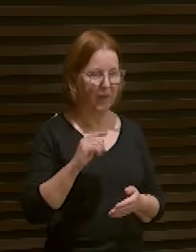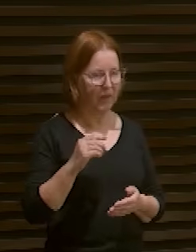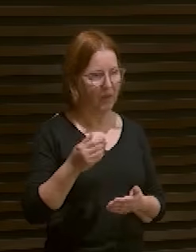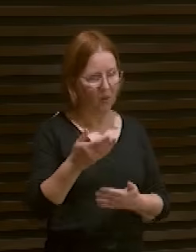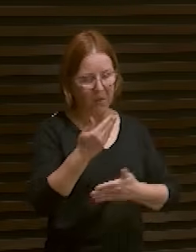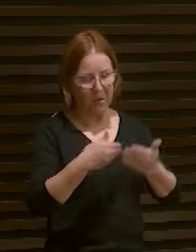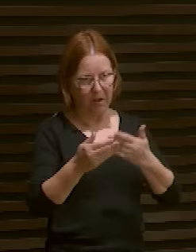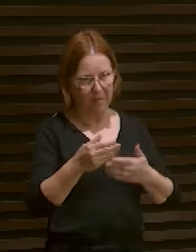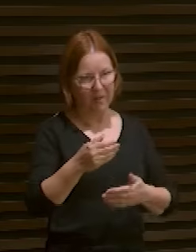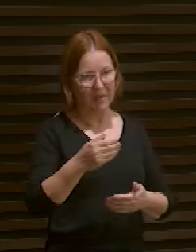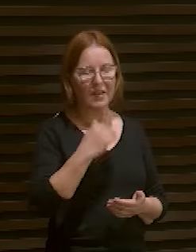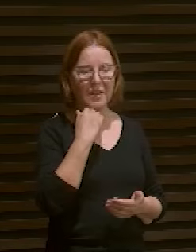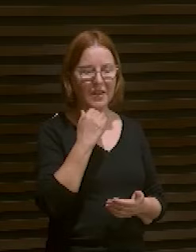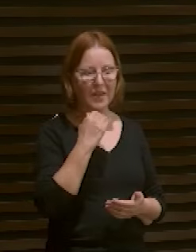mal,